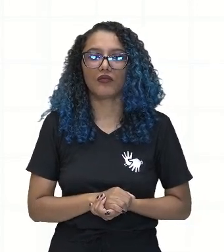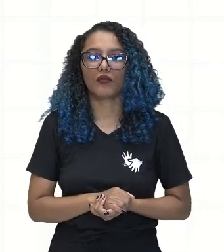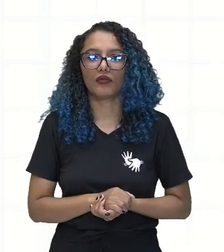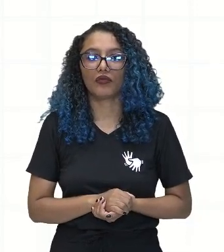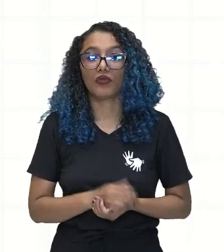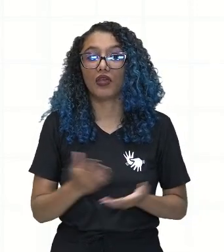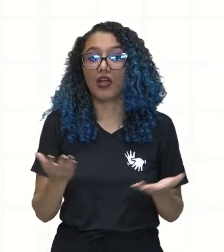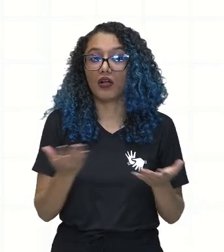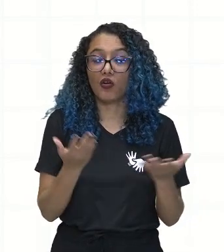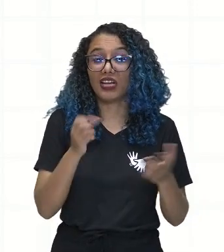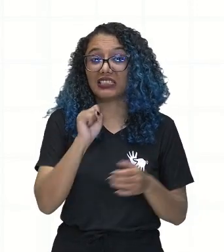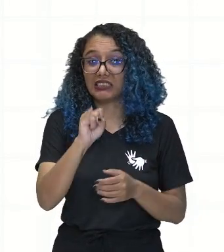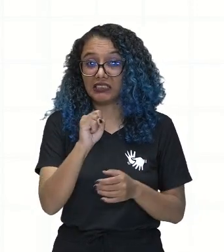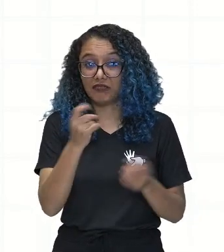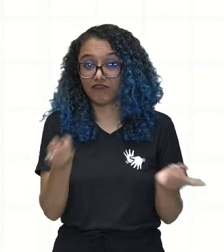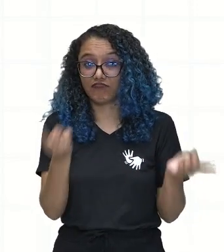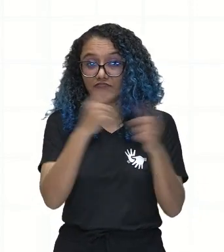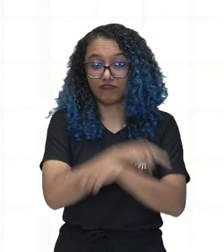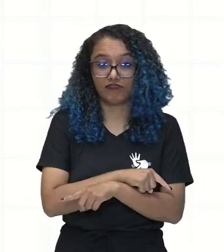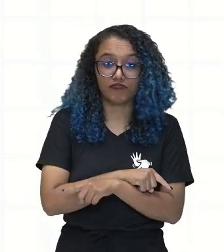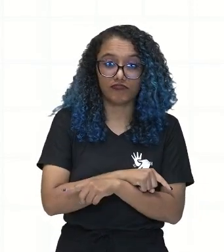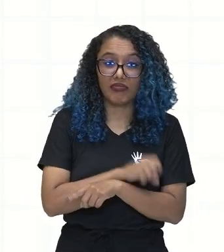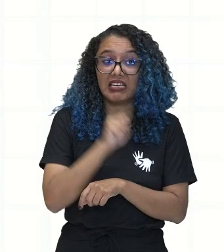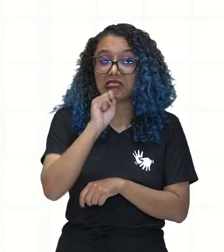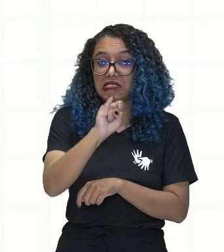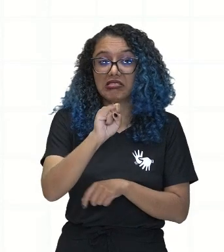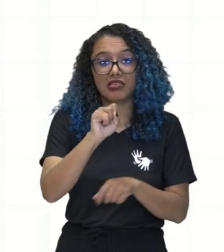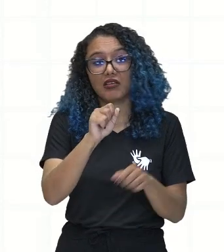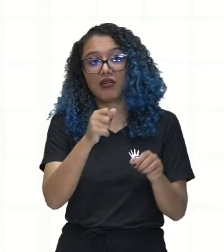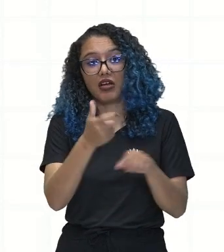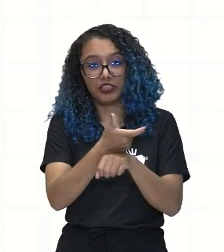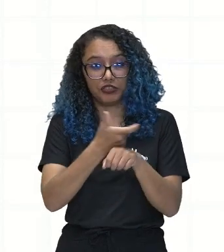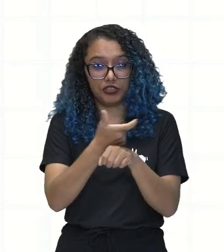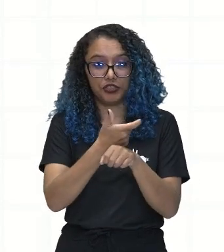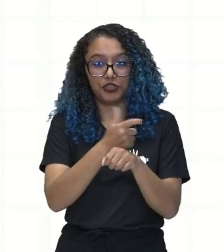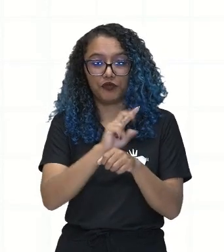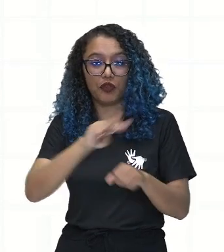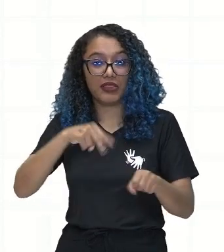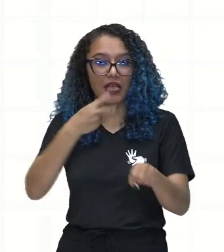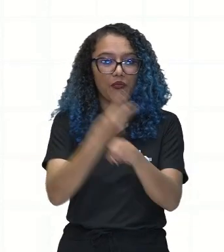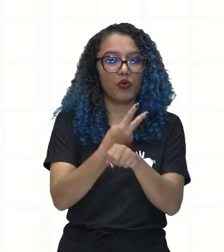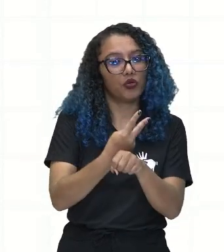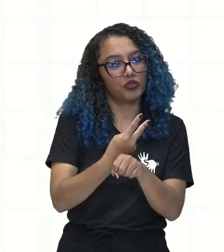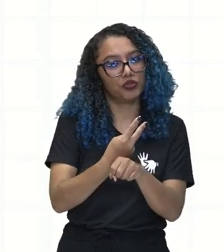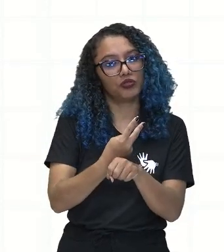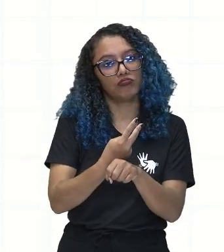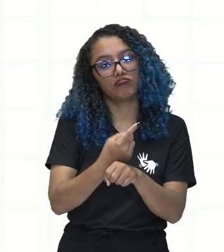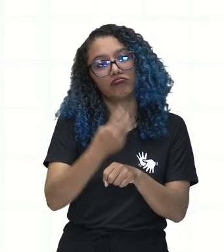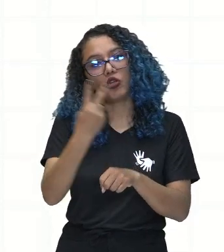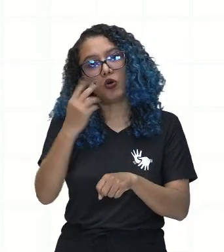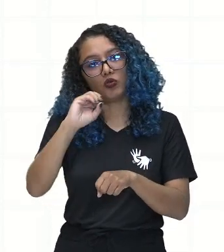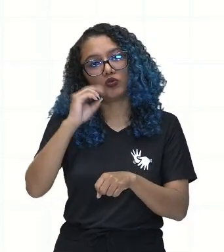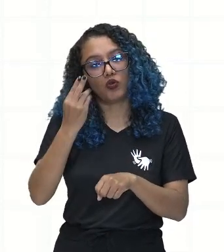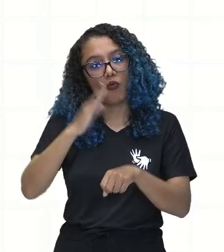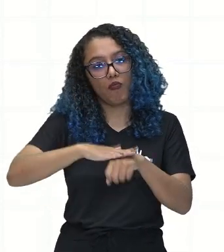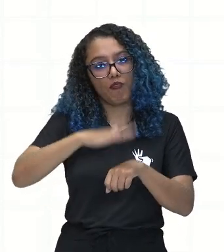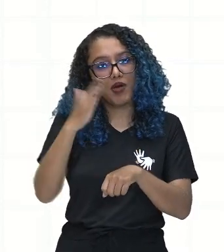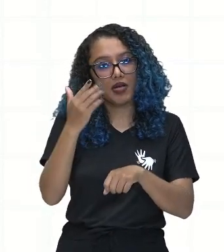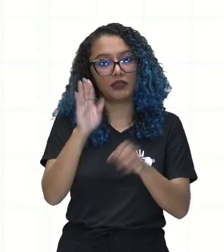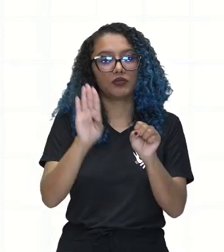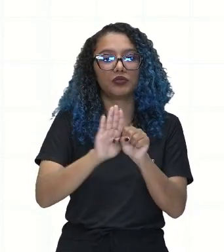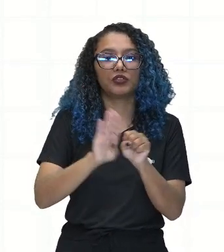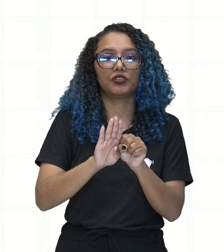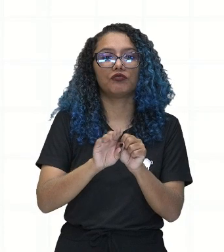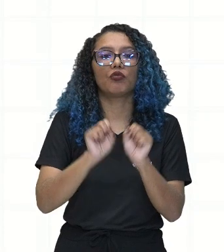Pós-posto, quando tiver o contrário, olha só. Se o adjetivo vier depois de dois ou mais substantivos,